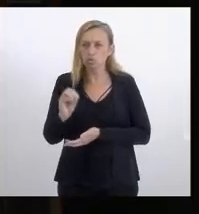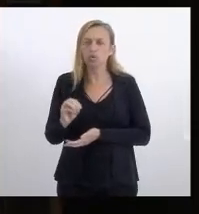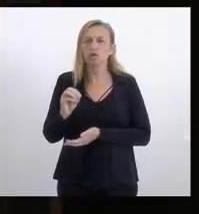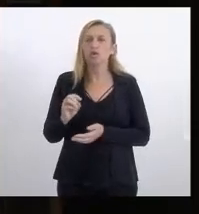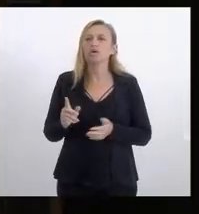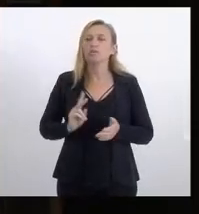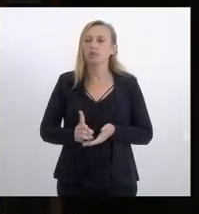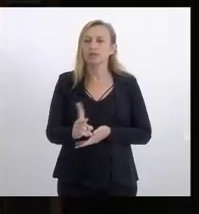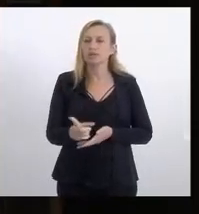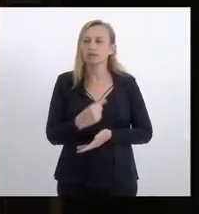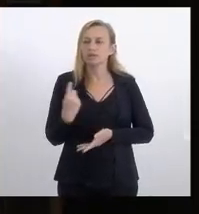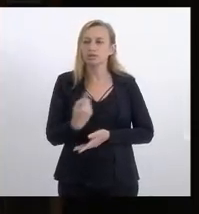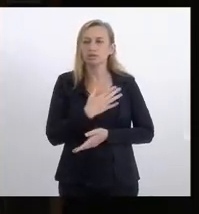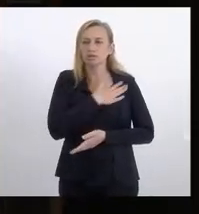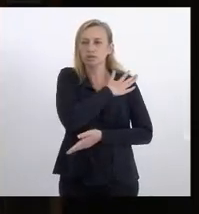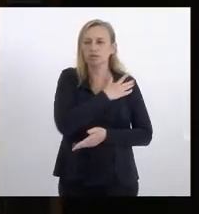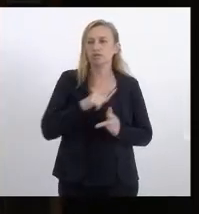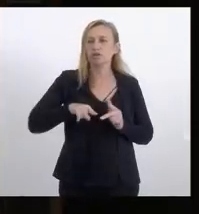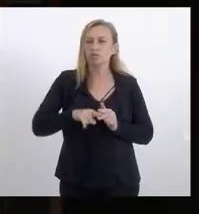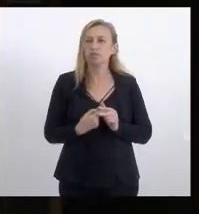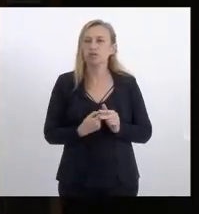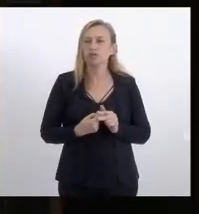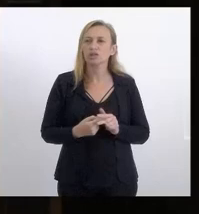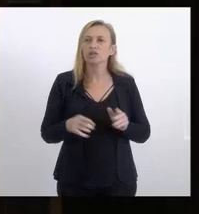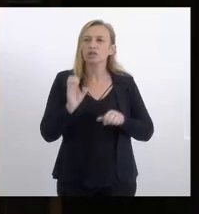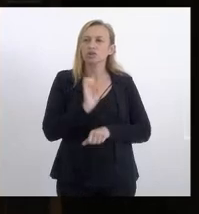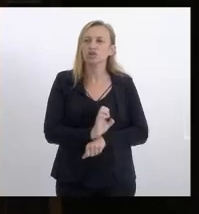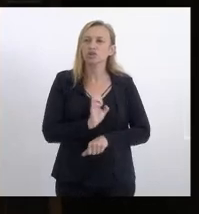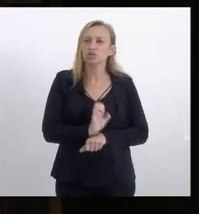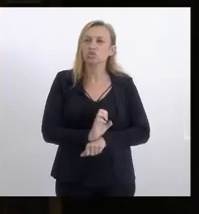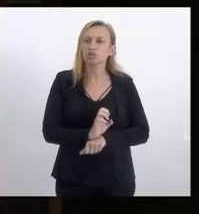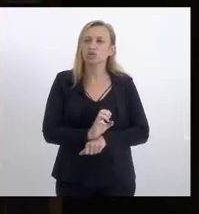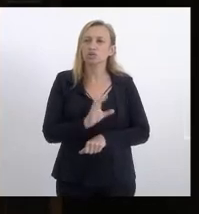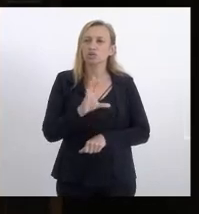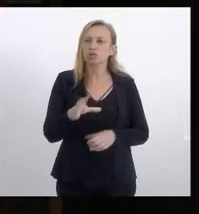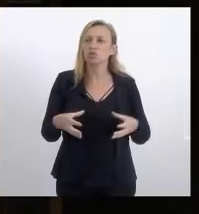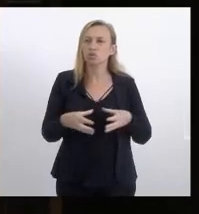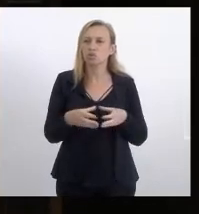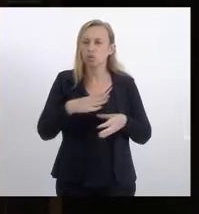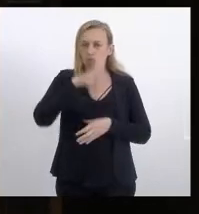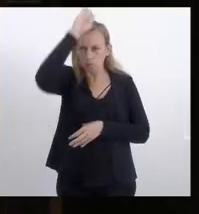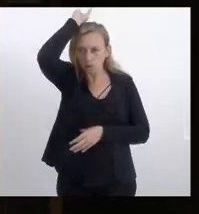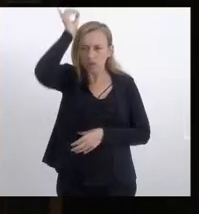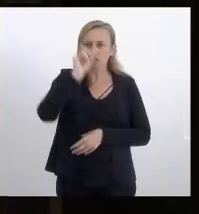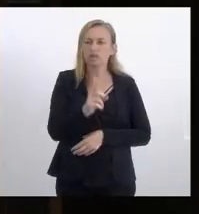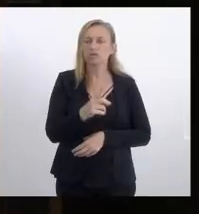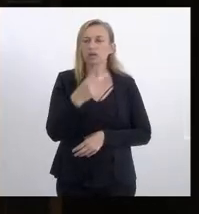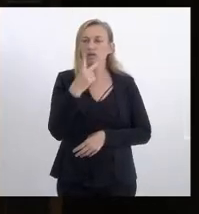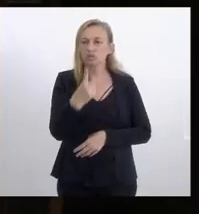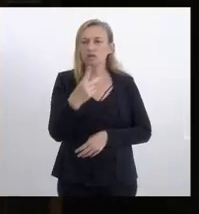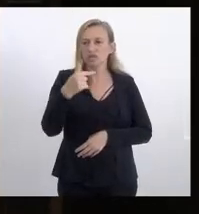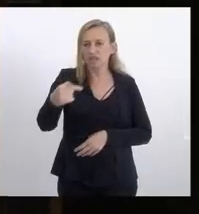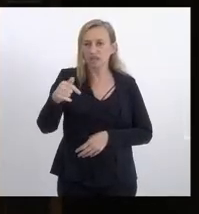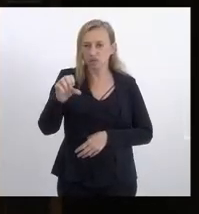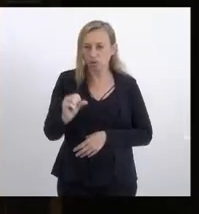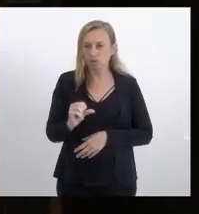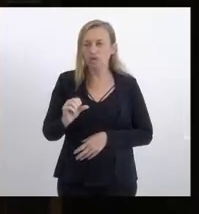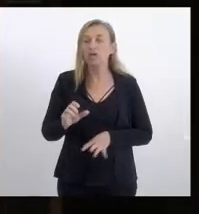militares entretanto ele foi regulamentado no estatuto do Corpo de Bombeiros ainda não foi regulamentado na 279